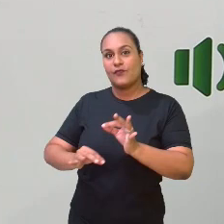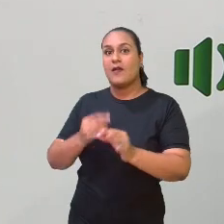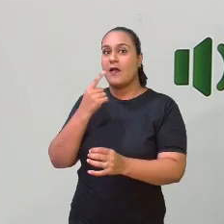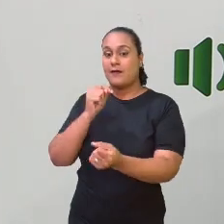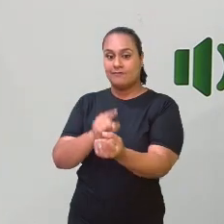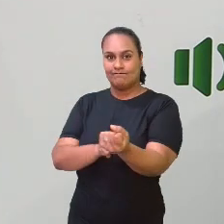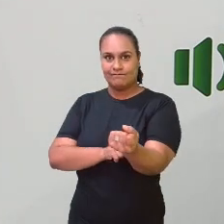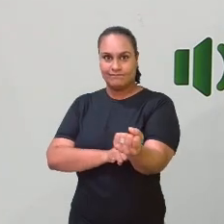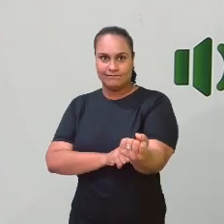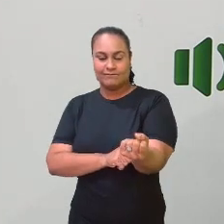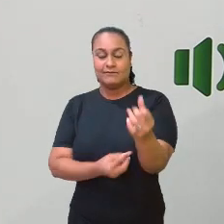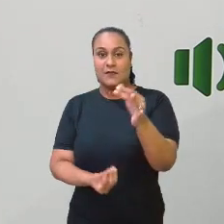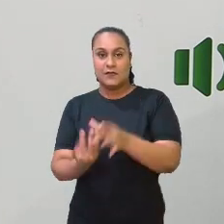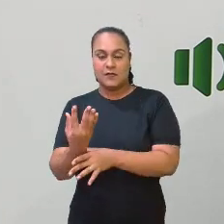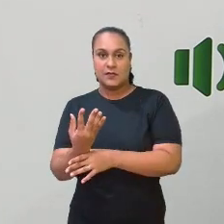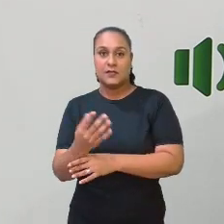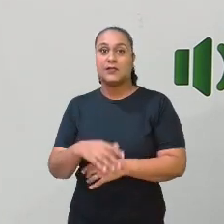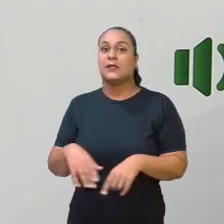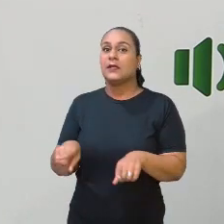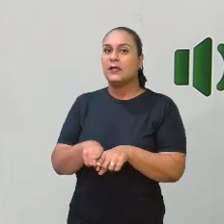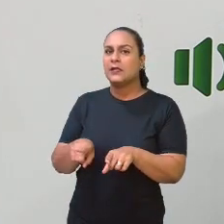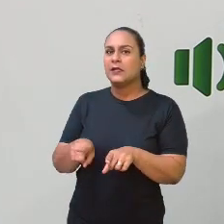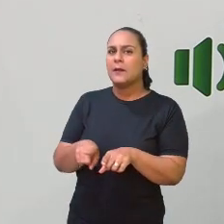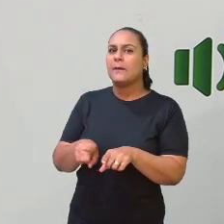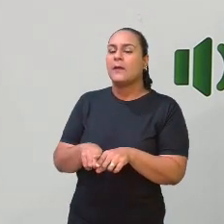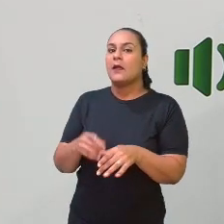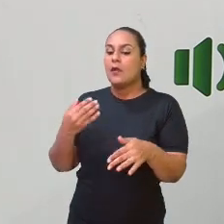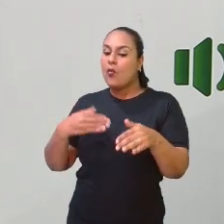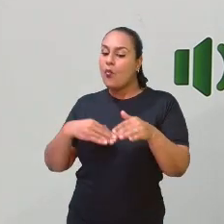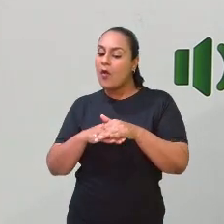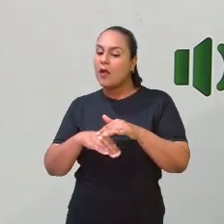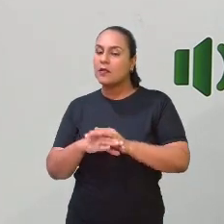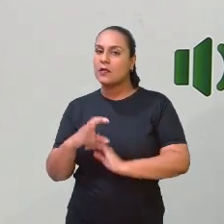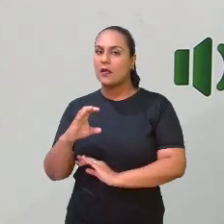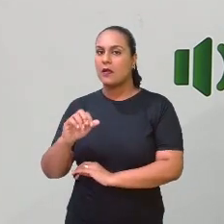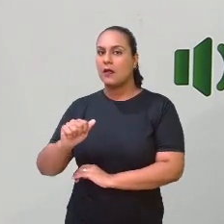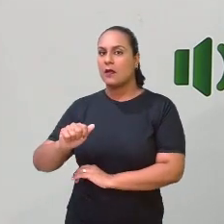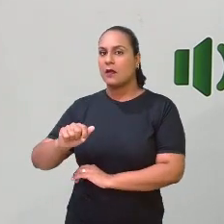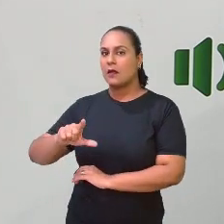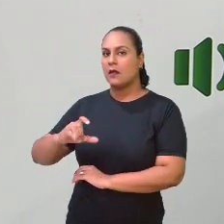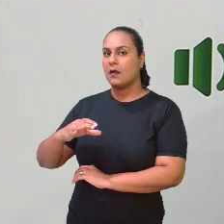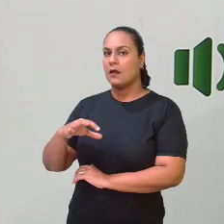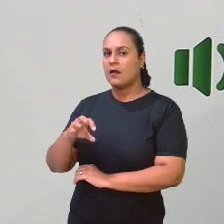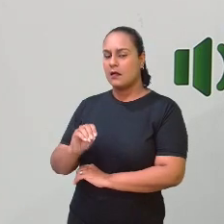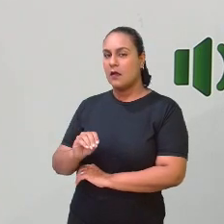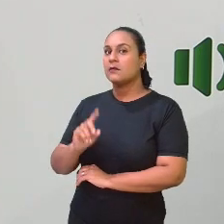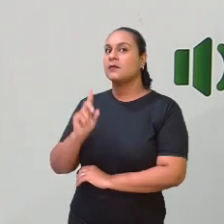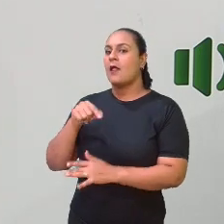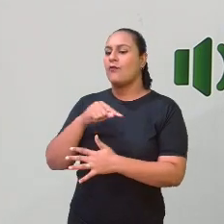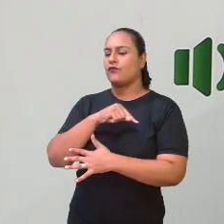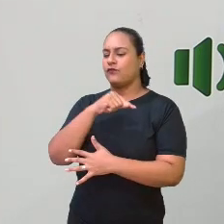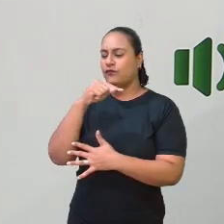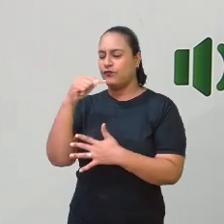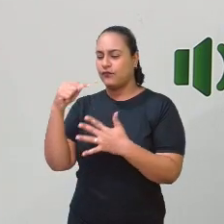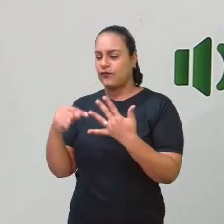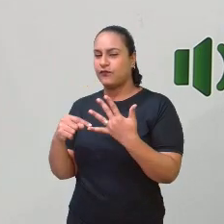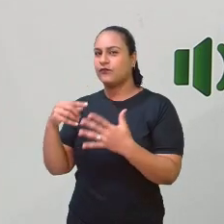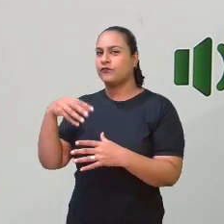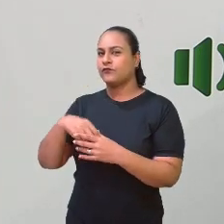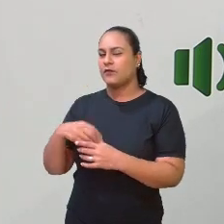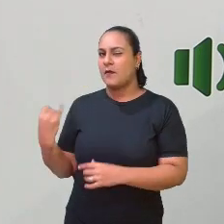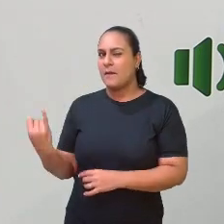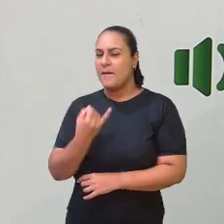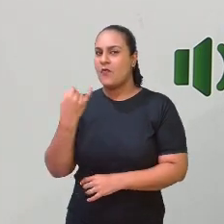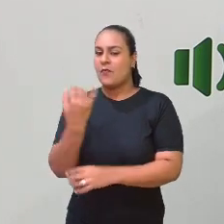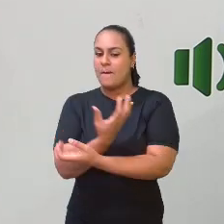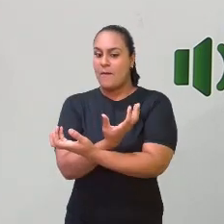claro, e reservar cálcio. Já ouviram falar de cálcio? Elemento importantíssimo para os